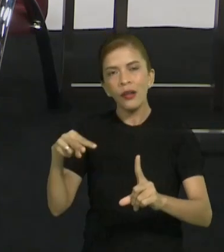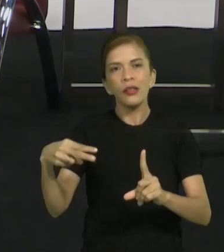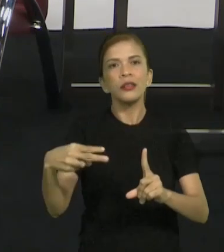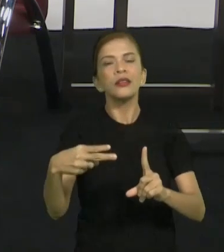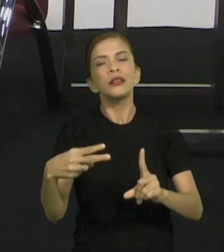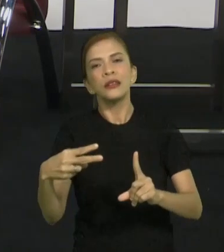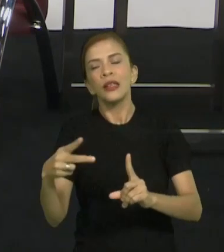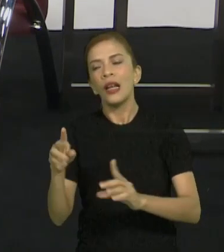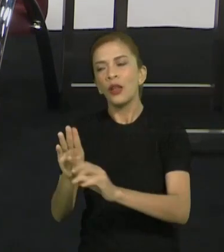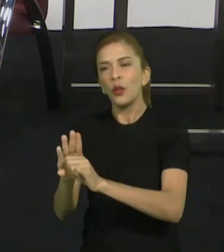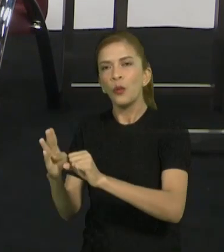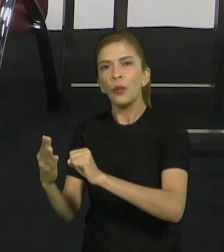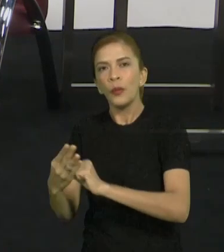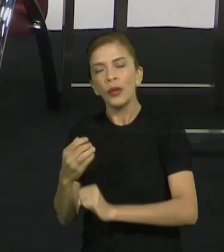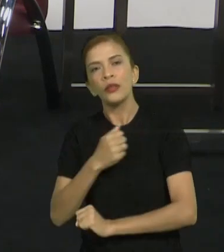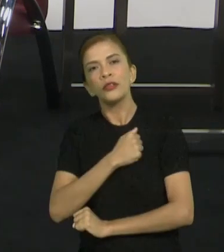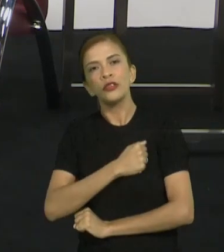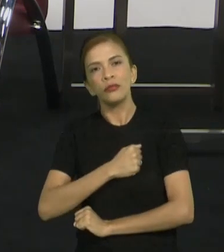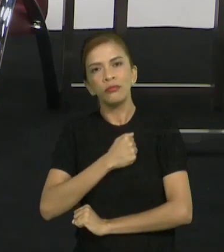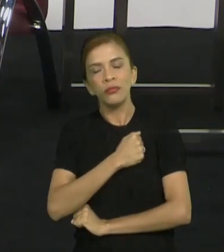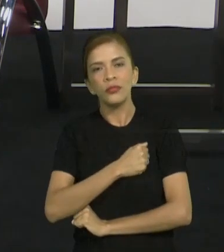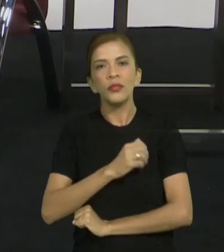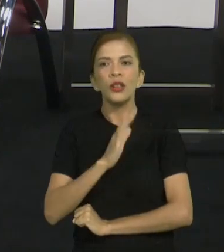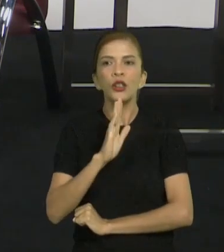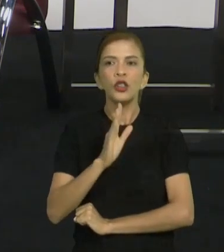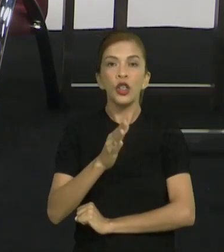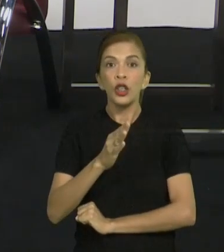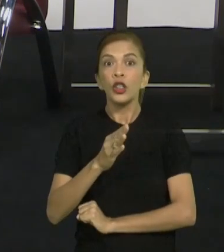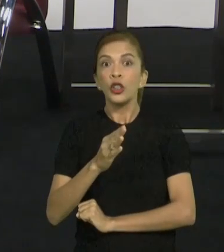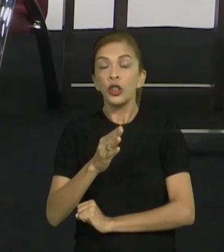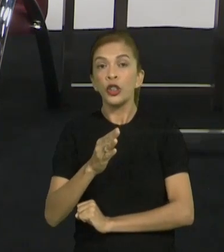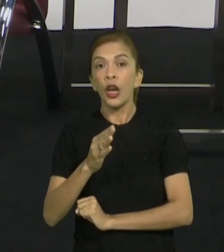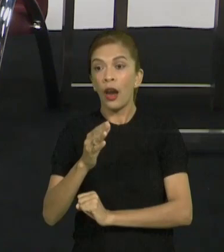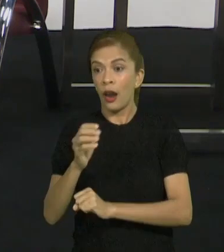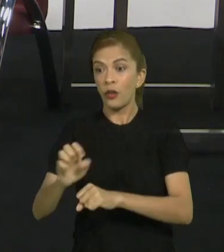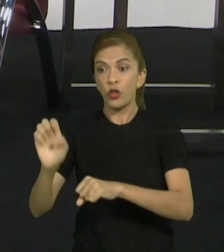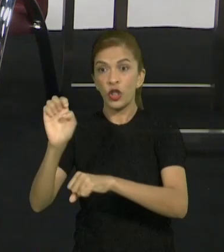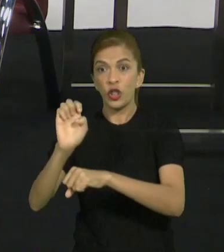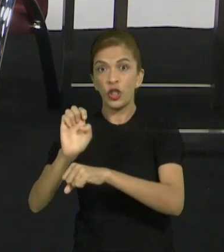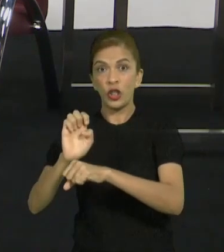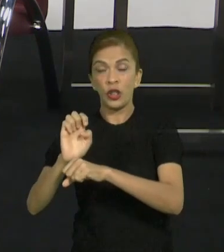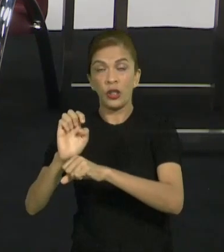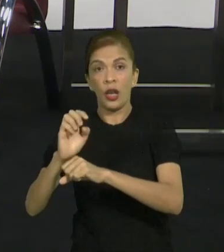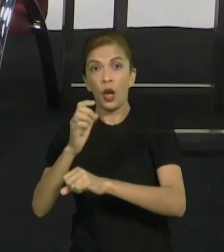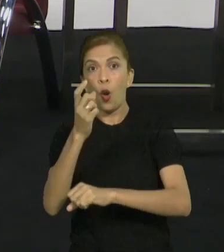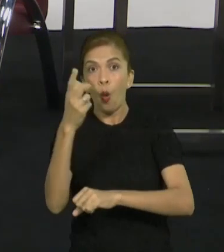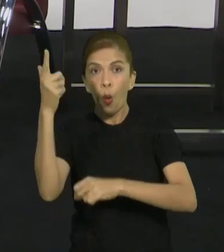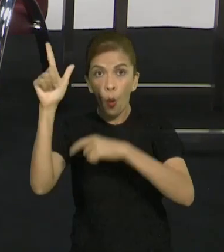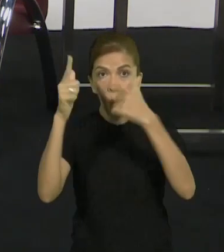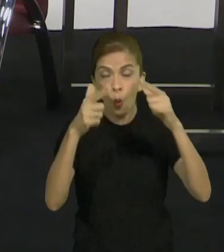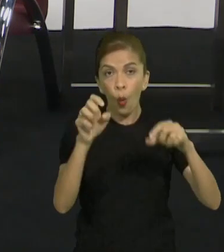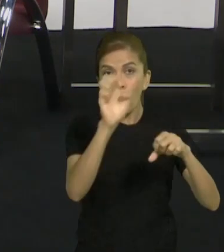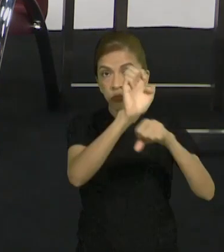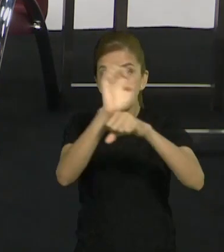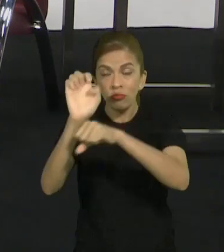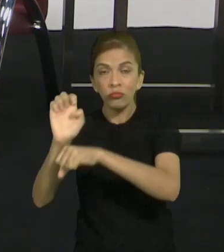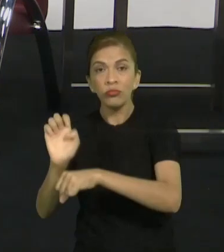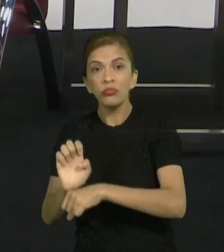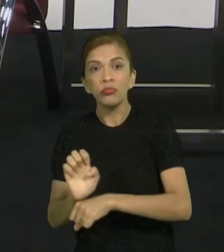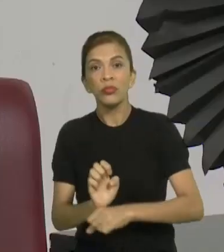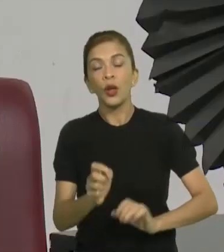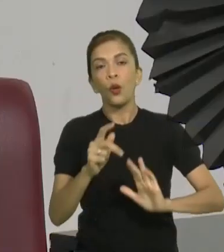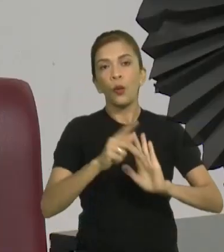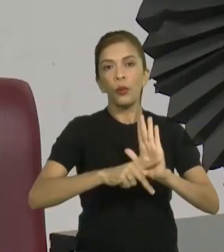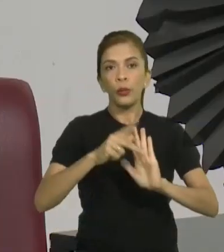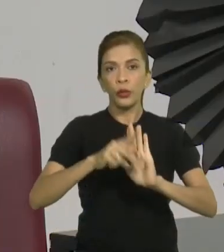da Madre Deus. Da Madre Deus, já fomos para fora do estado, né? Já fizemos grandes projetos, fizemos